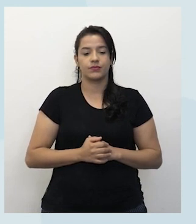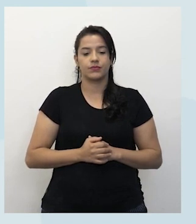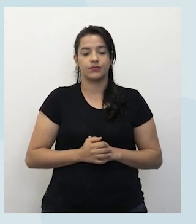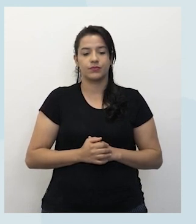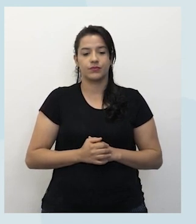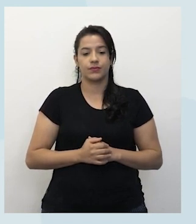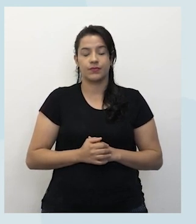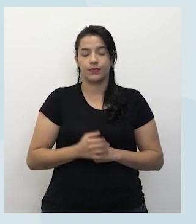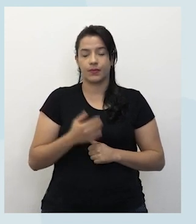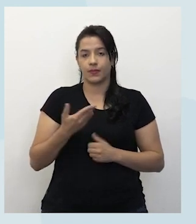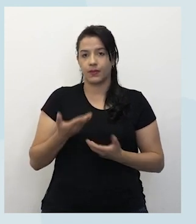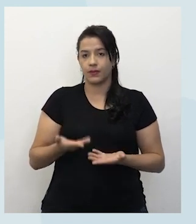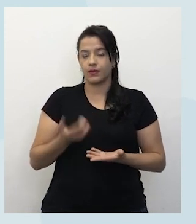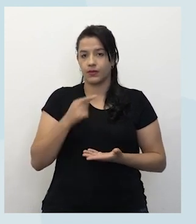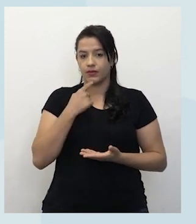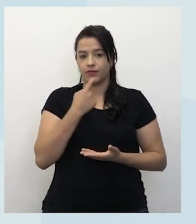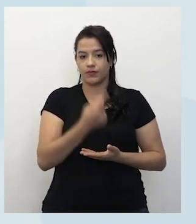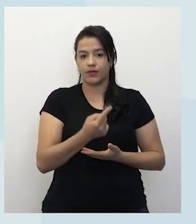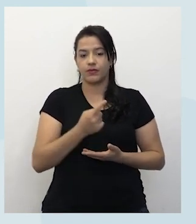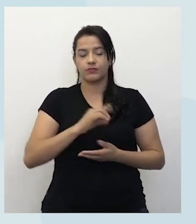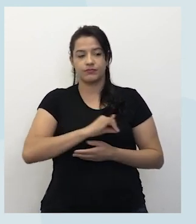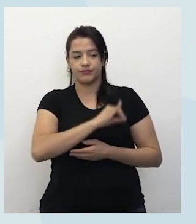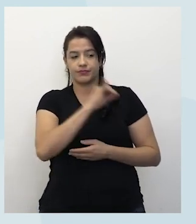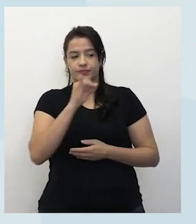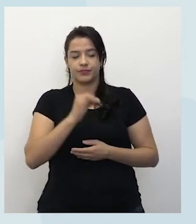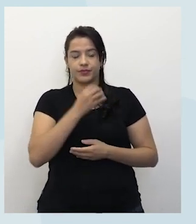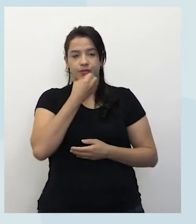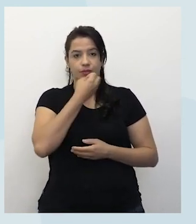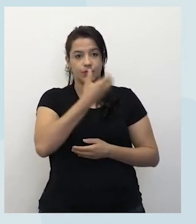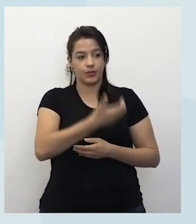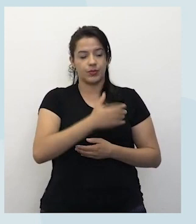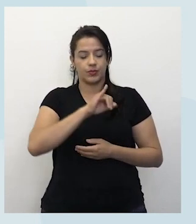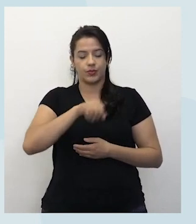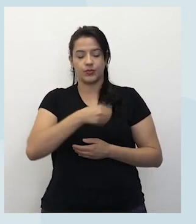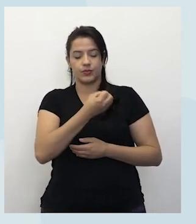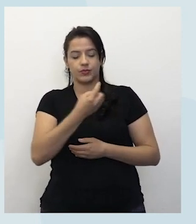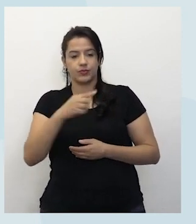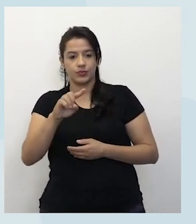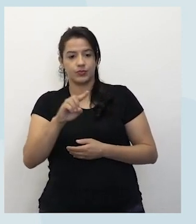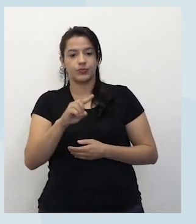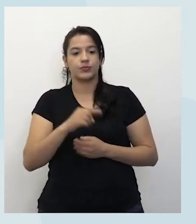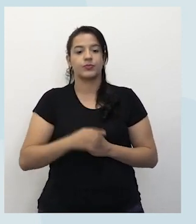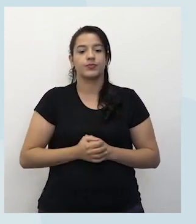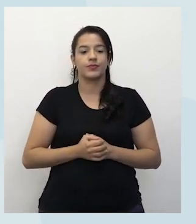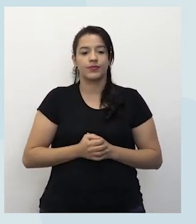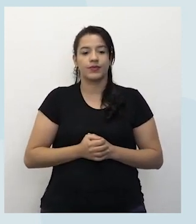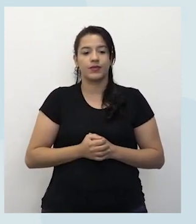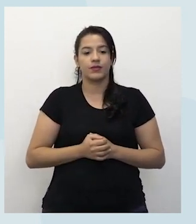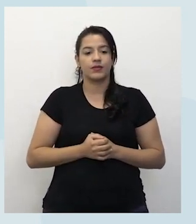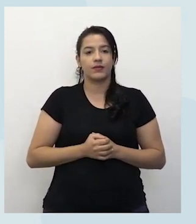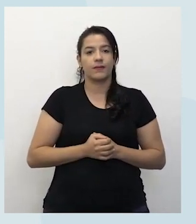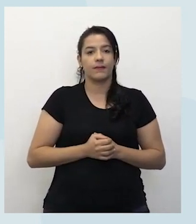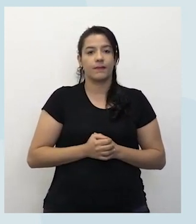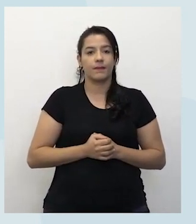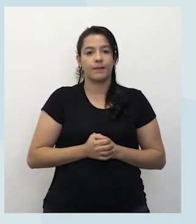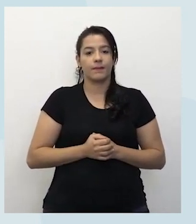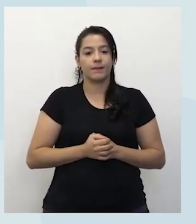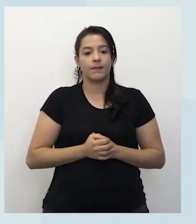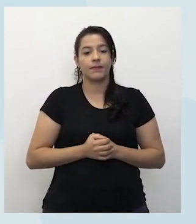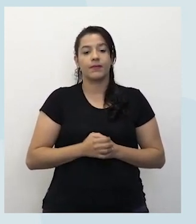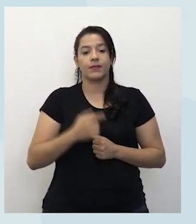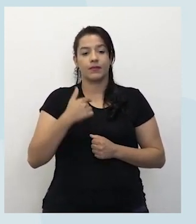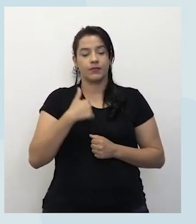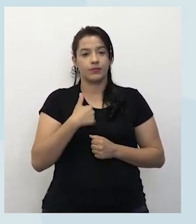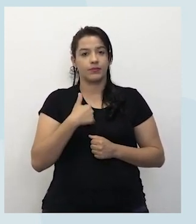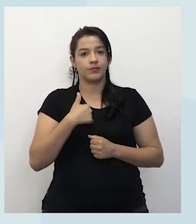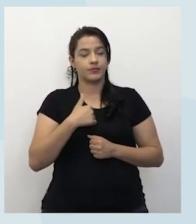Ok. Então, olha só. Então, aqui ele falou, olá, meu nome é João. A gente vai traduzir, né? Porque se não traduzir, o pessoal briga com a gente depois no chat, né? My